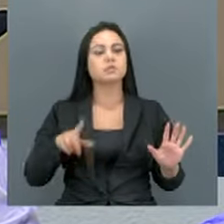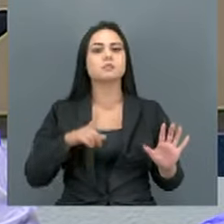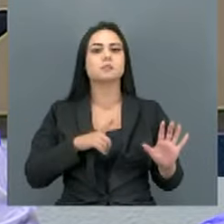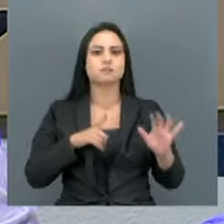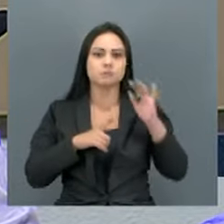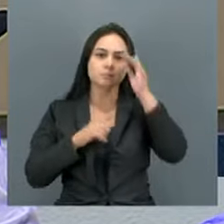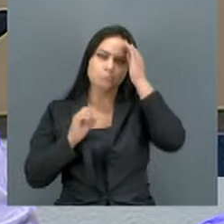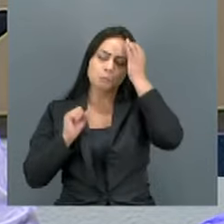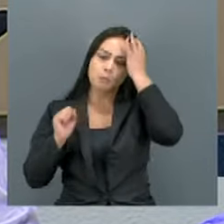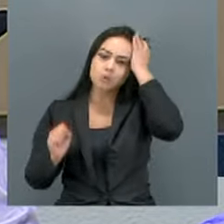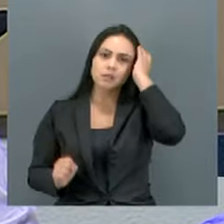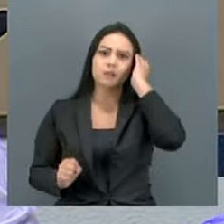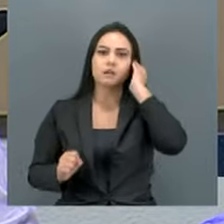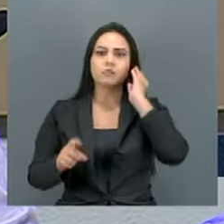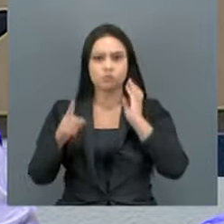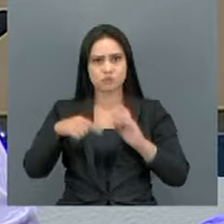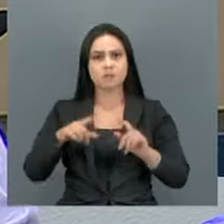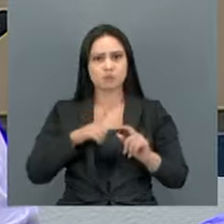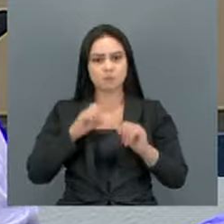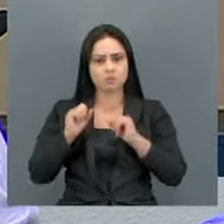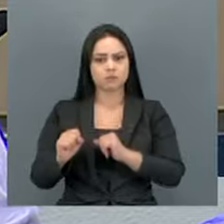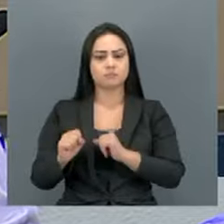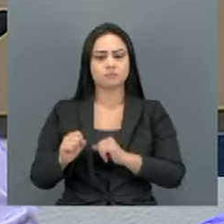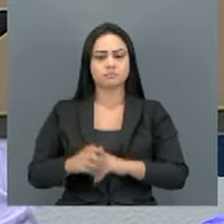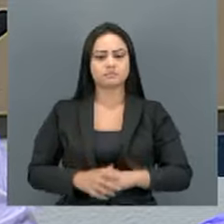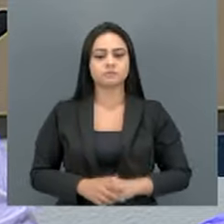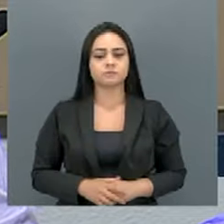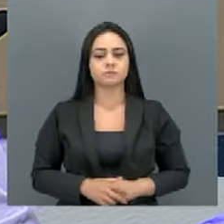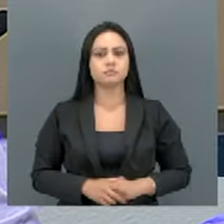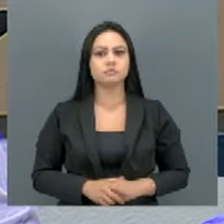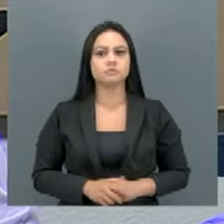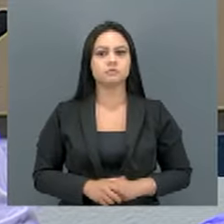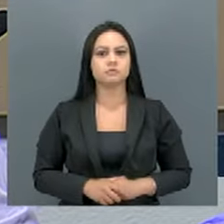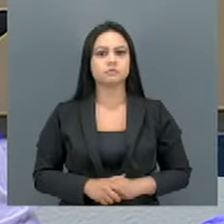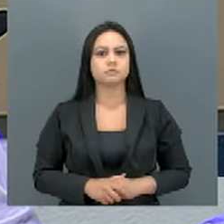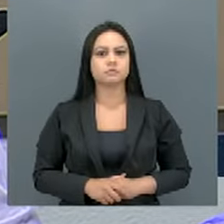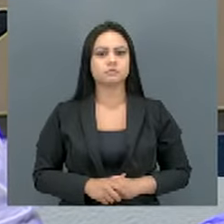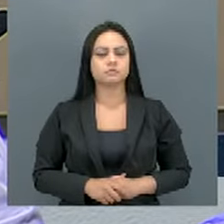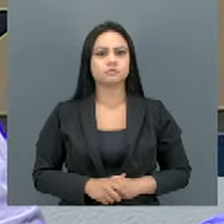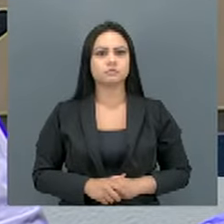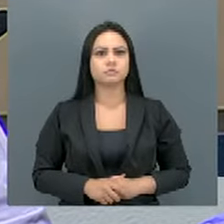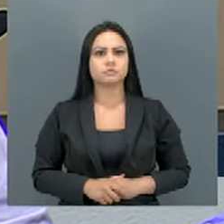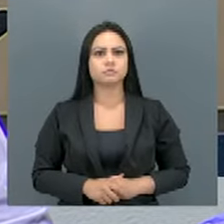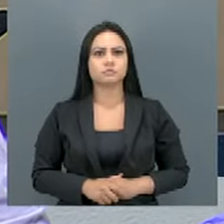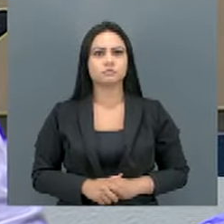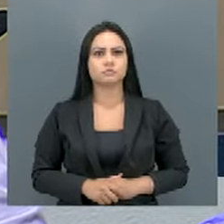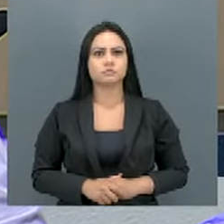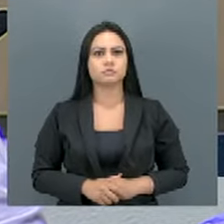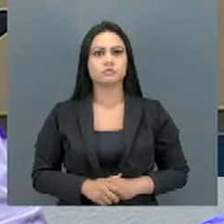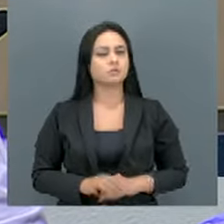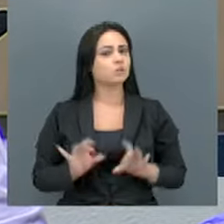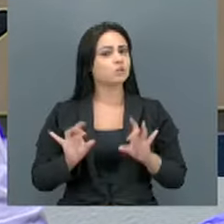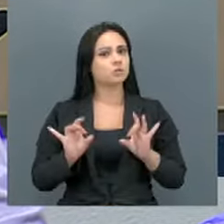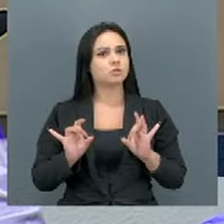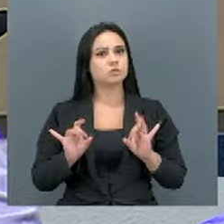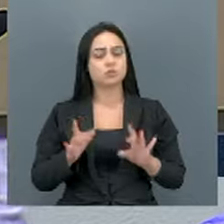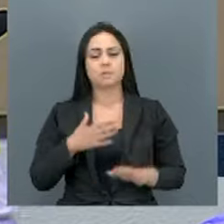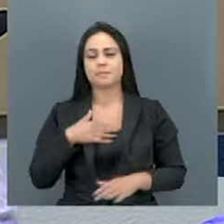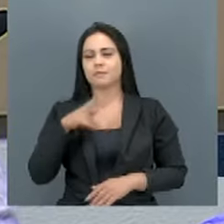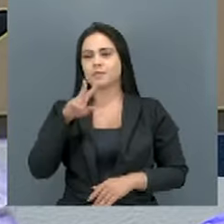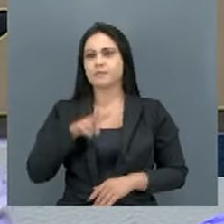tem poder. Que atrás com isso? Era só isso com a minha